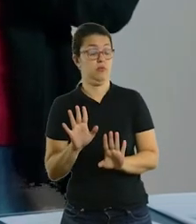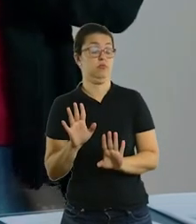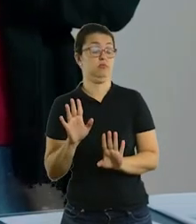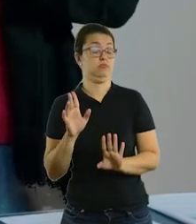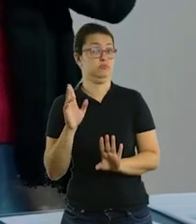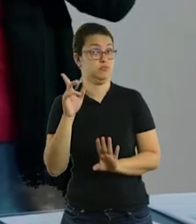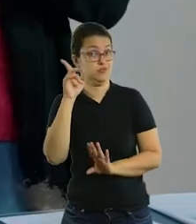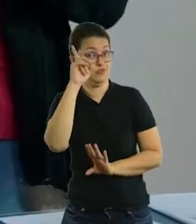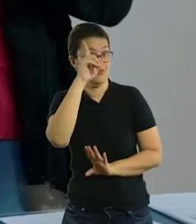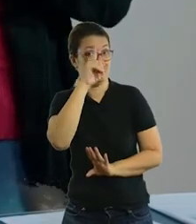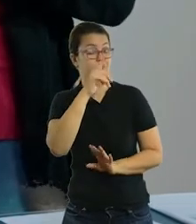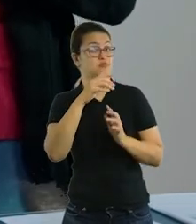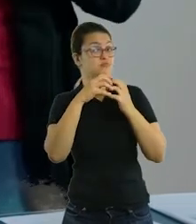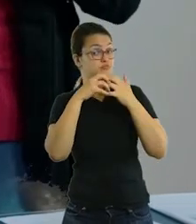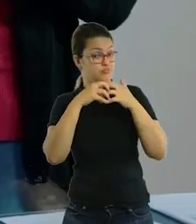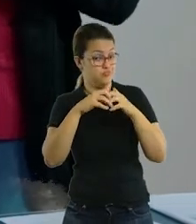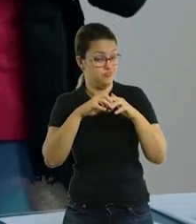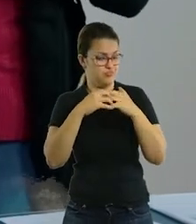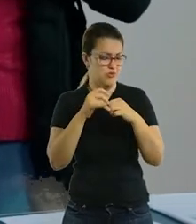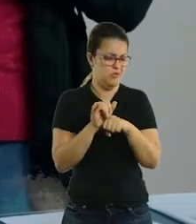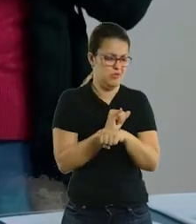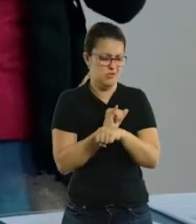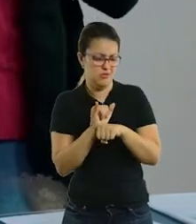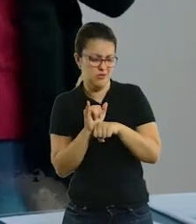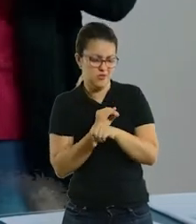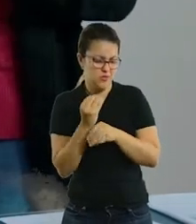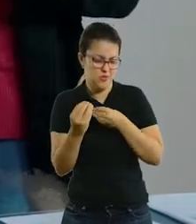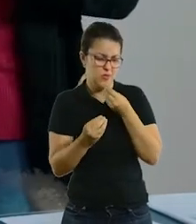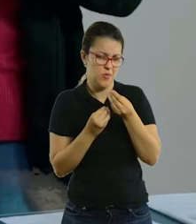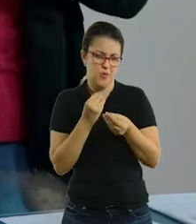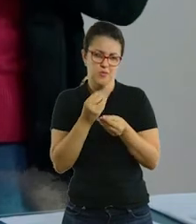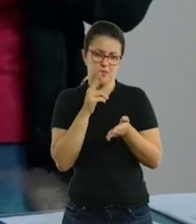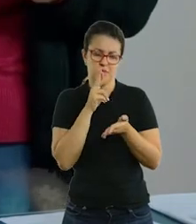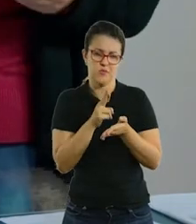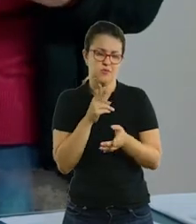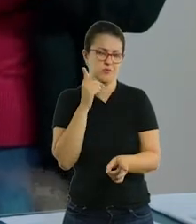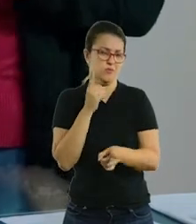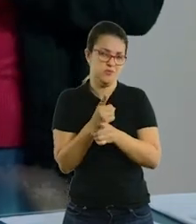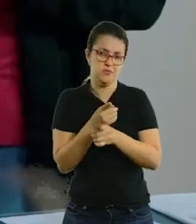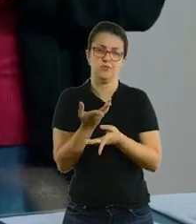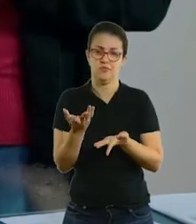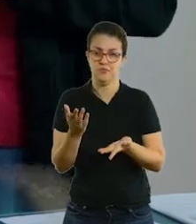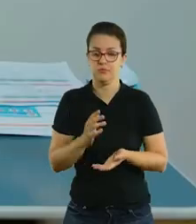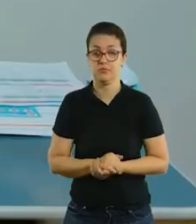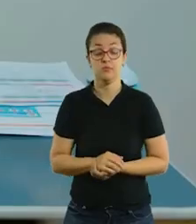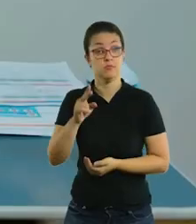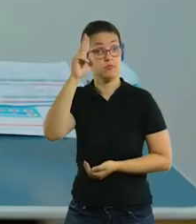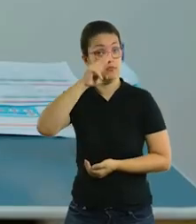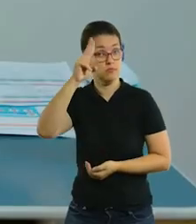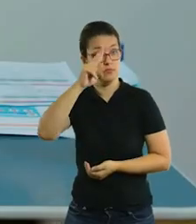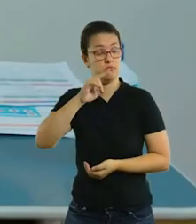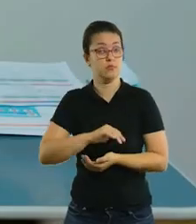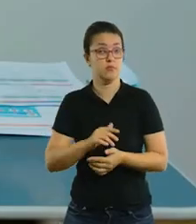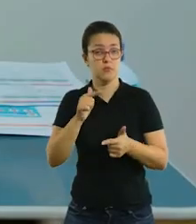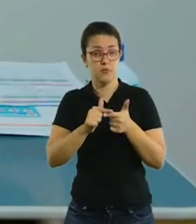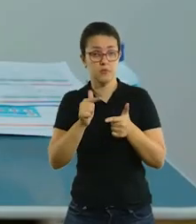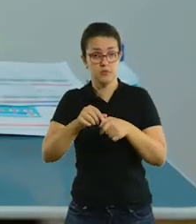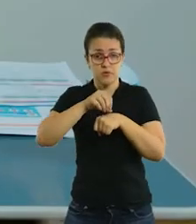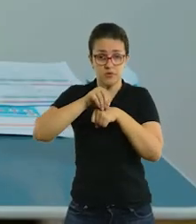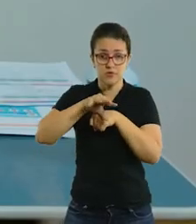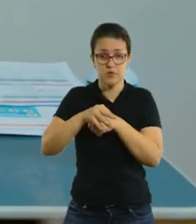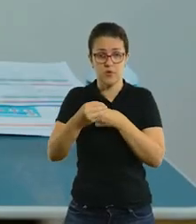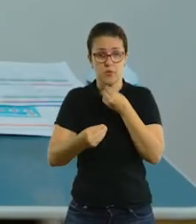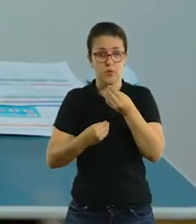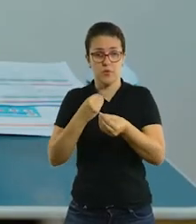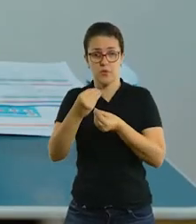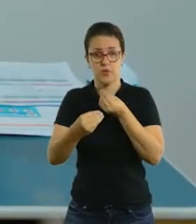Então veja, não é um problema fácil, você vai ter que elaborar estratégias para chegar nesse resultado. Lembrando que o problema